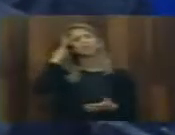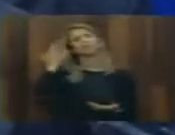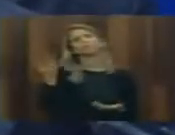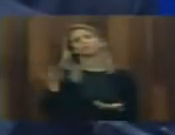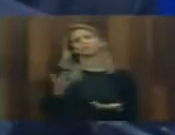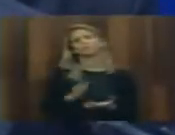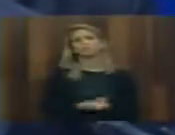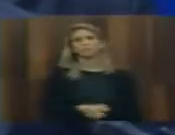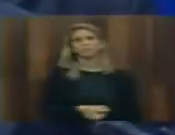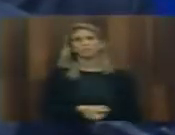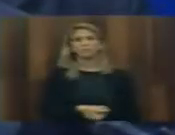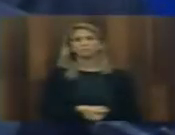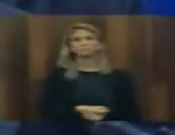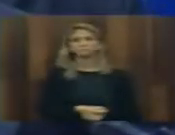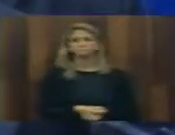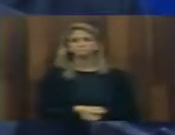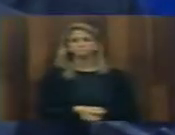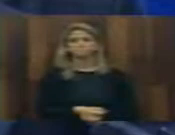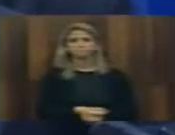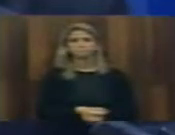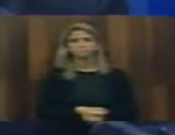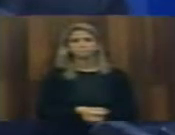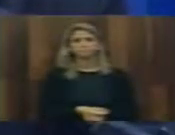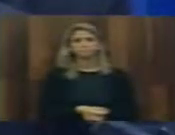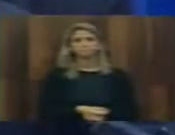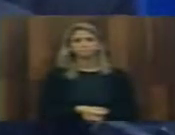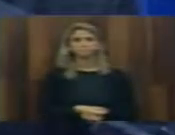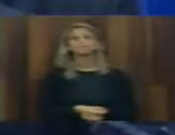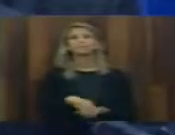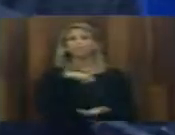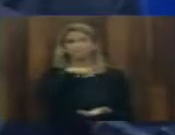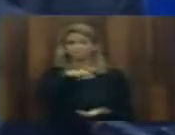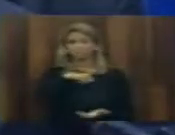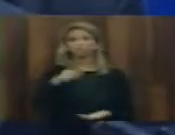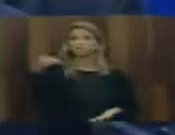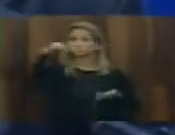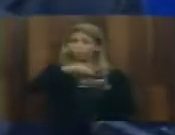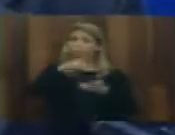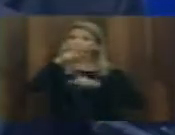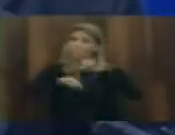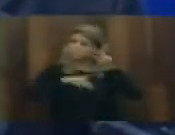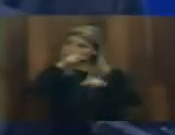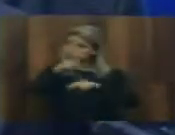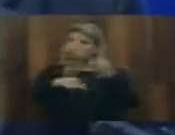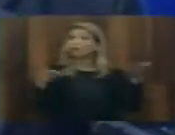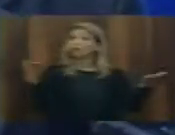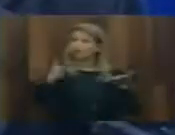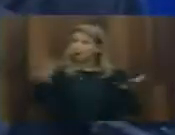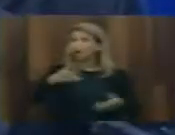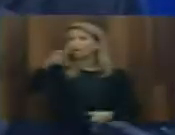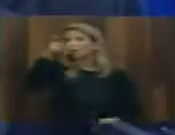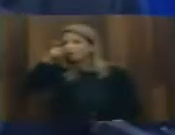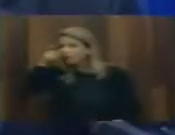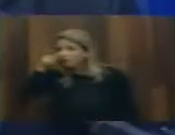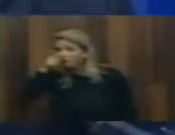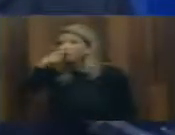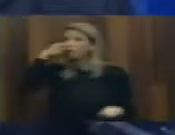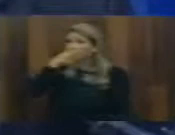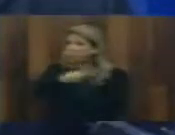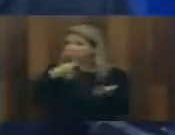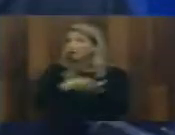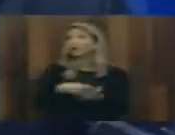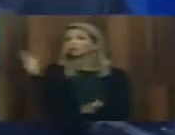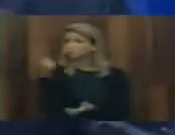Agora, temos que tomar essa posição. O povo vai cobrar e aí vão lembrar do que eu estou